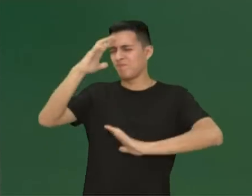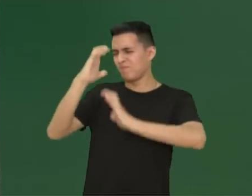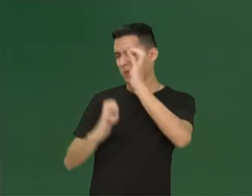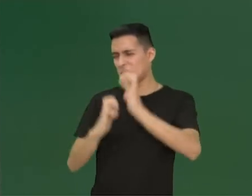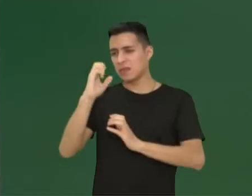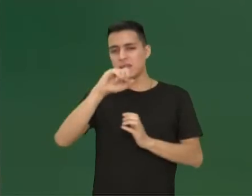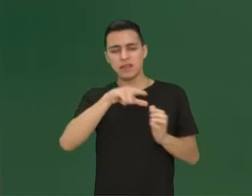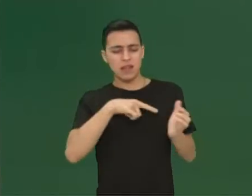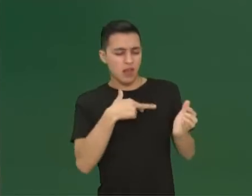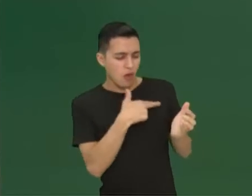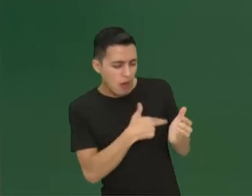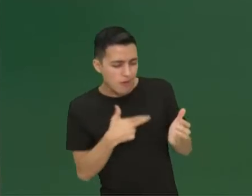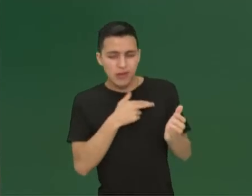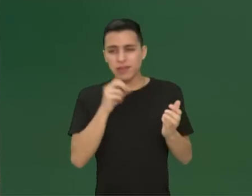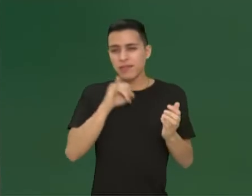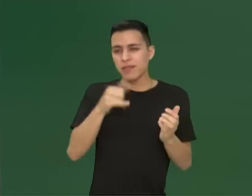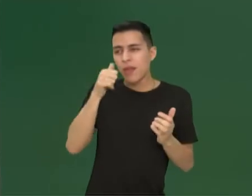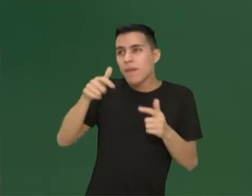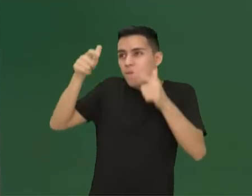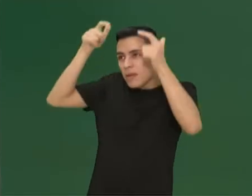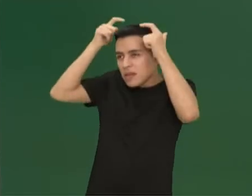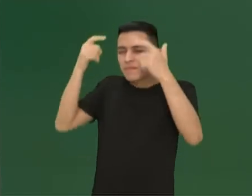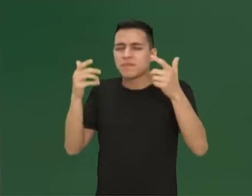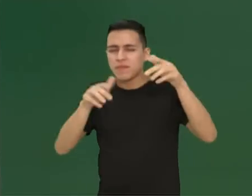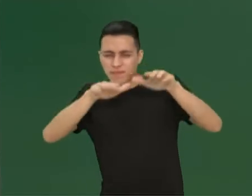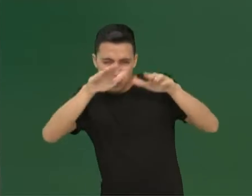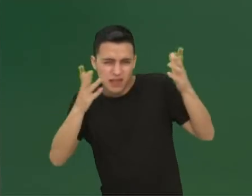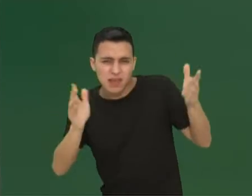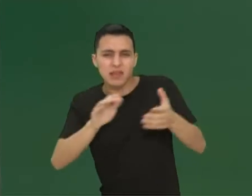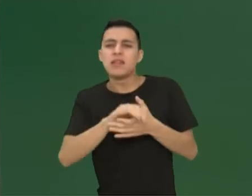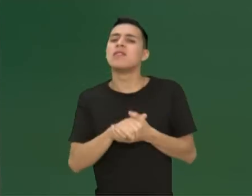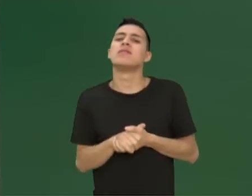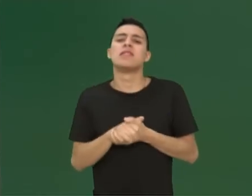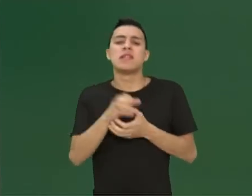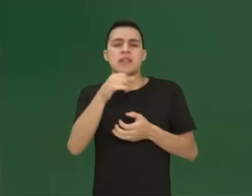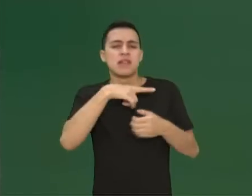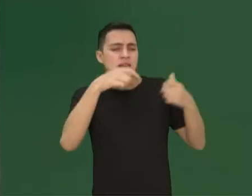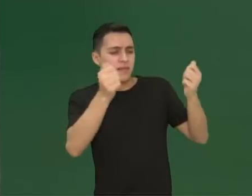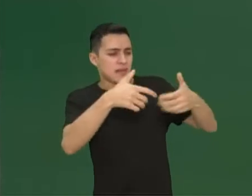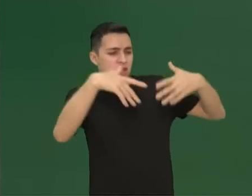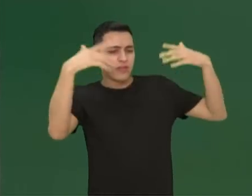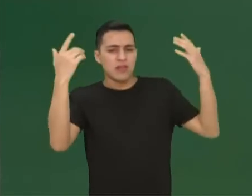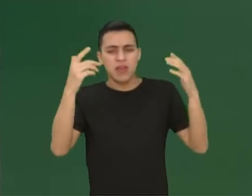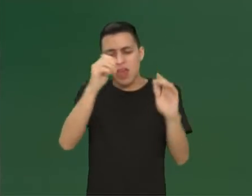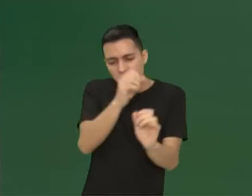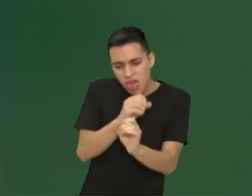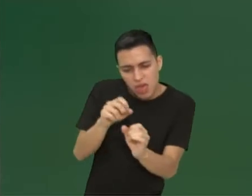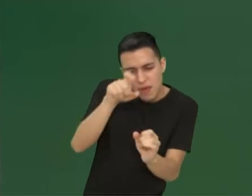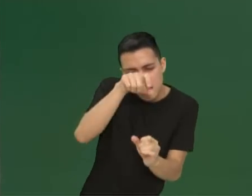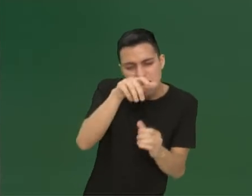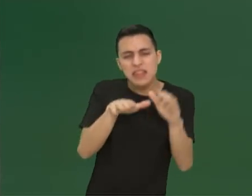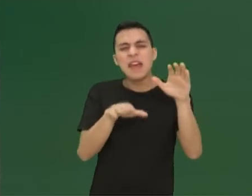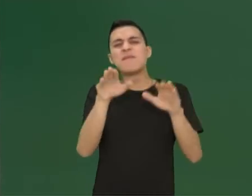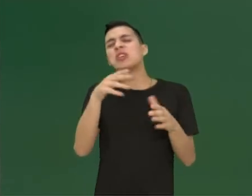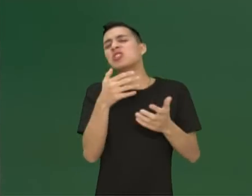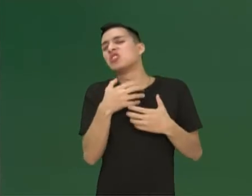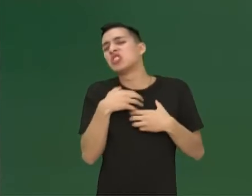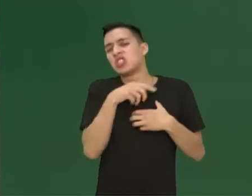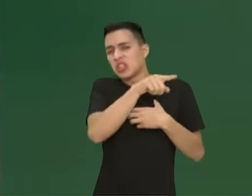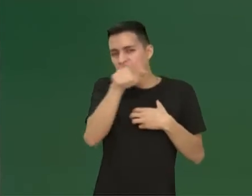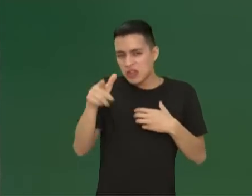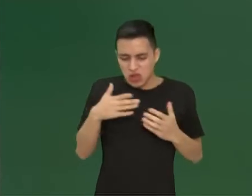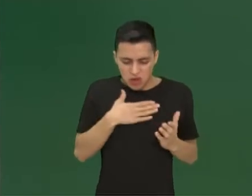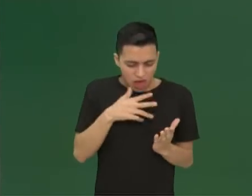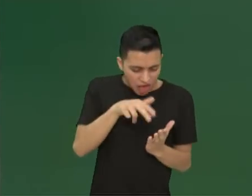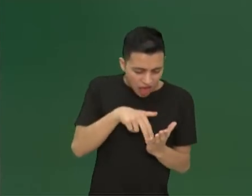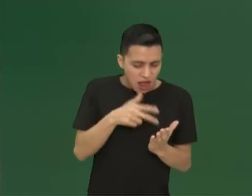tem romance, se tem a princesa, dependendo, né? Se tem a ver, né, com magia, com bruxo, dependendo do livro que você goste. Você